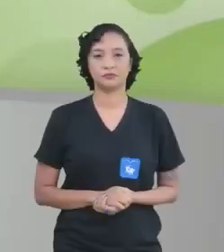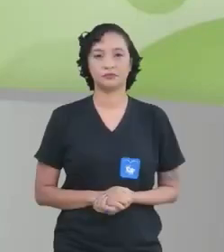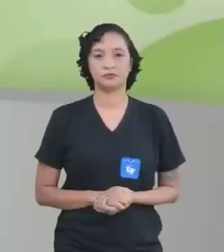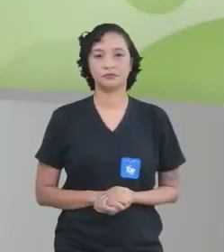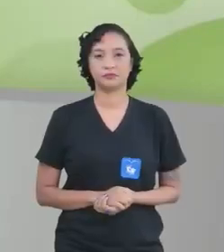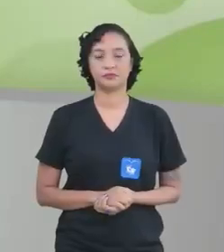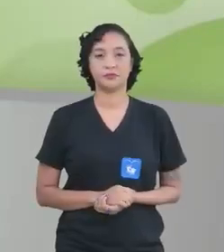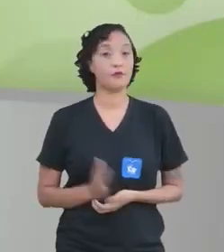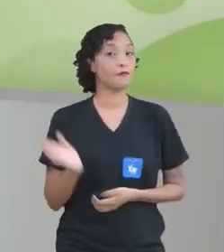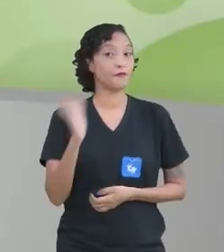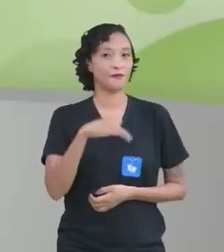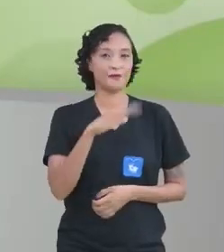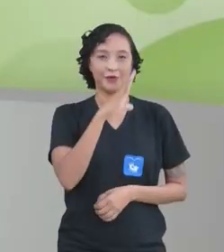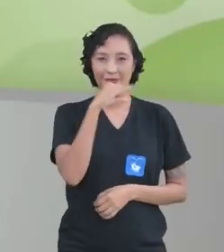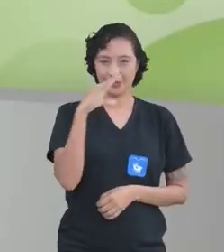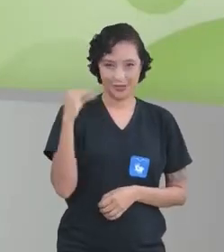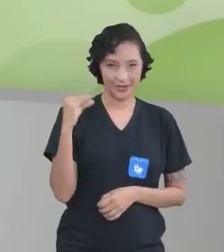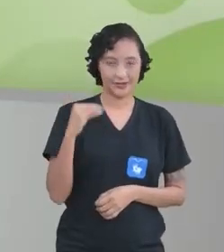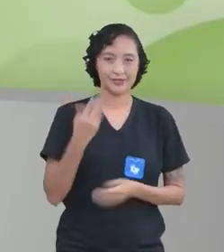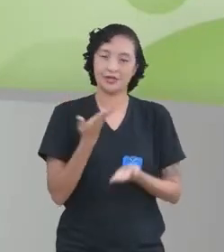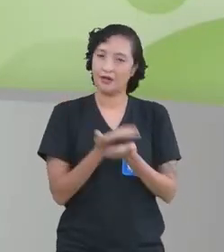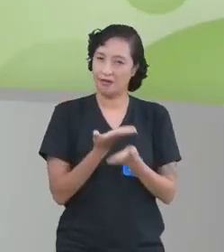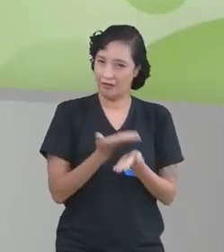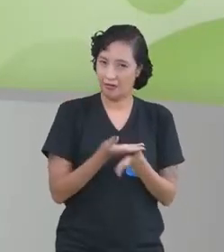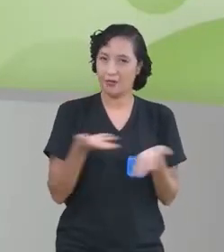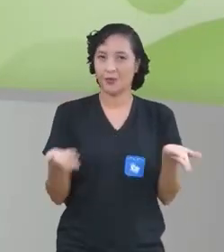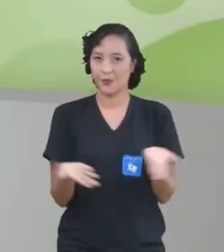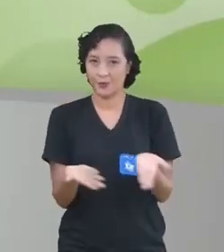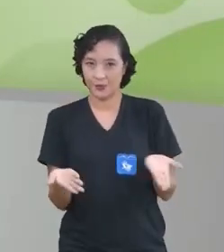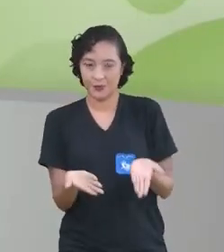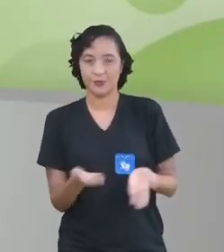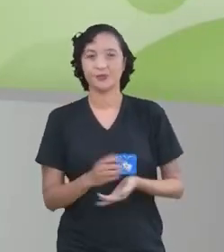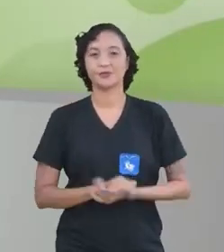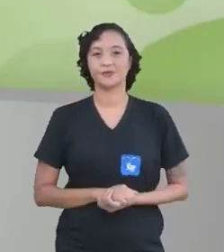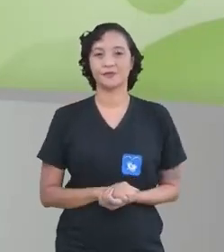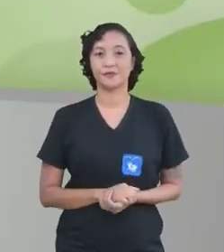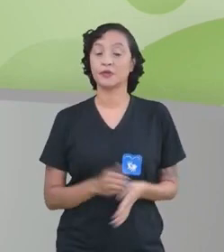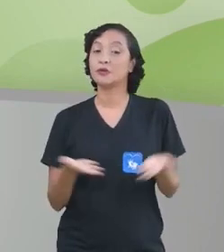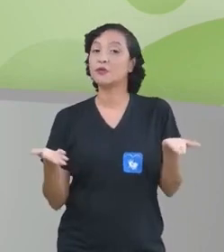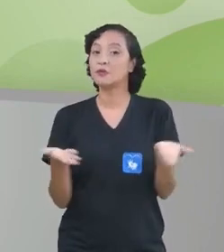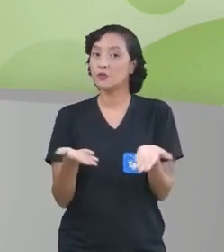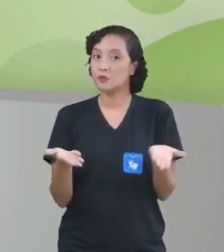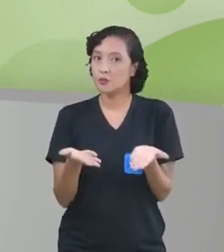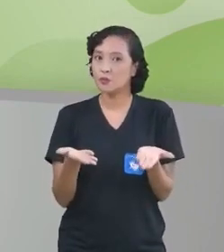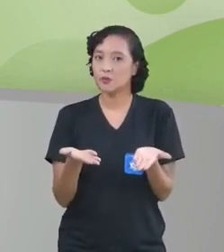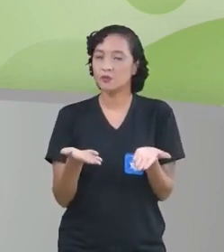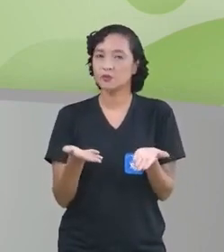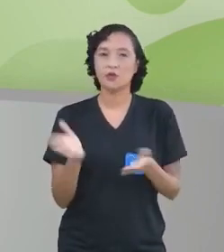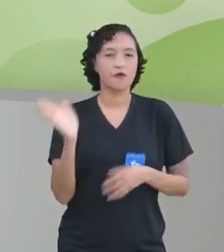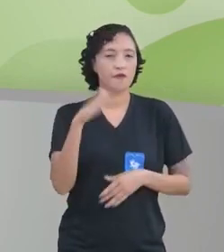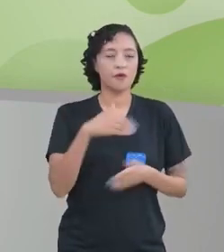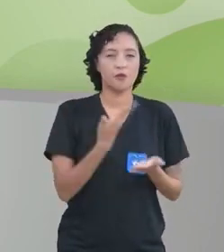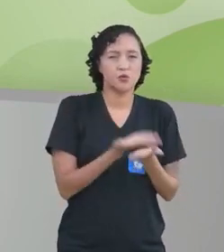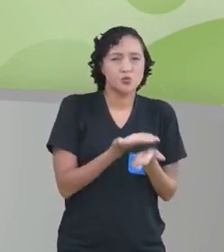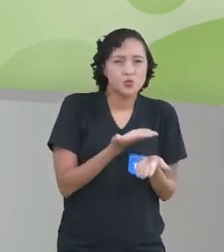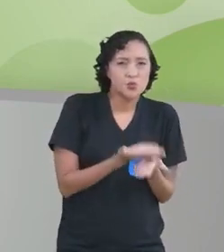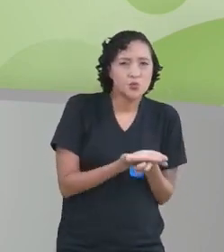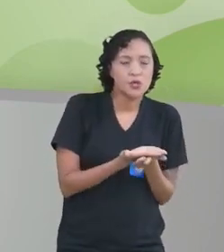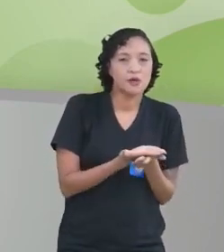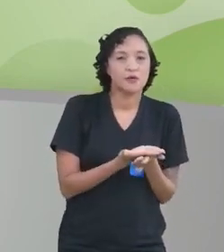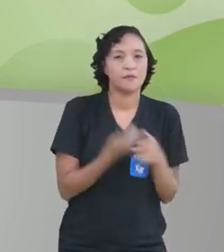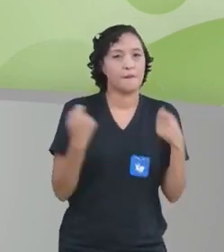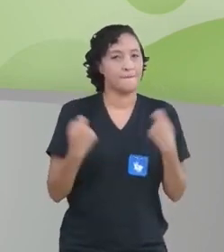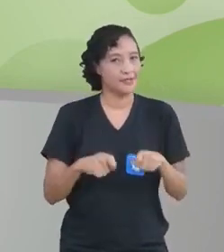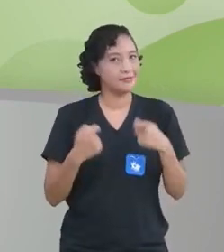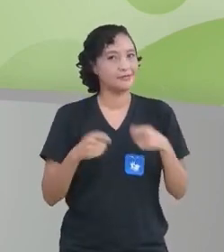Vamos lá, crianças, vamos à nossa aula de hoje e hoje nós vamos trabalhar, estudar e eu preciso de